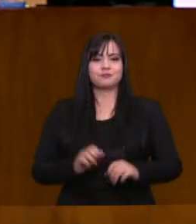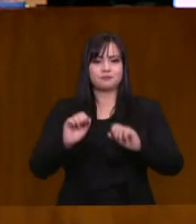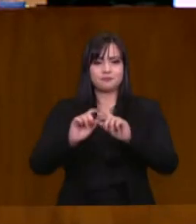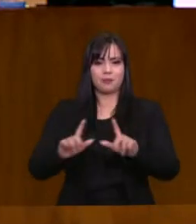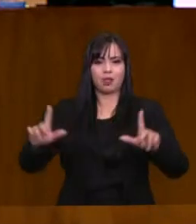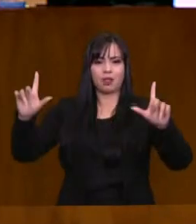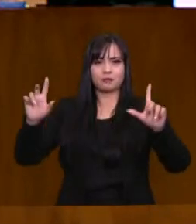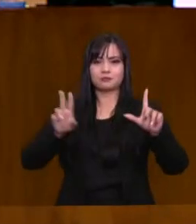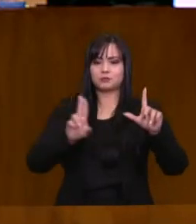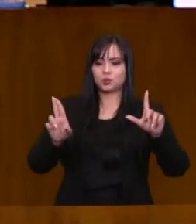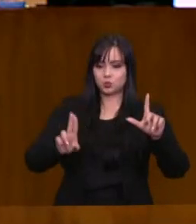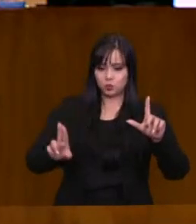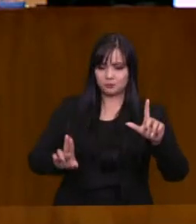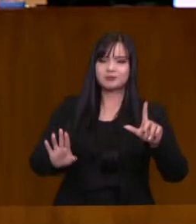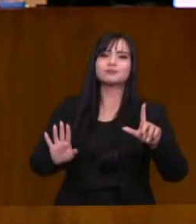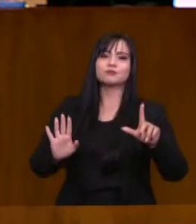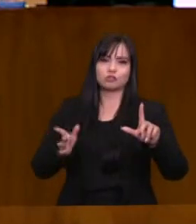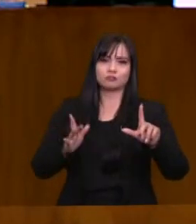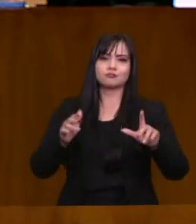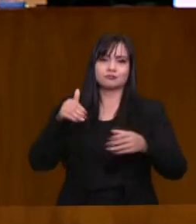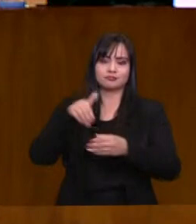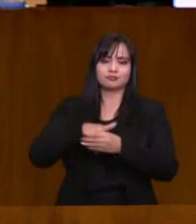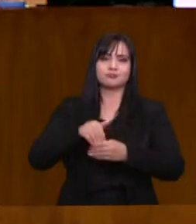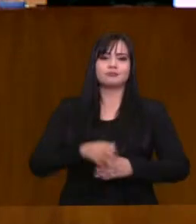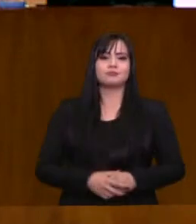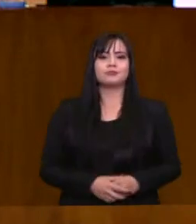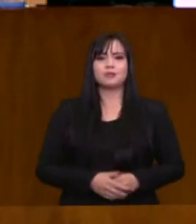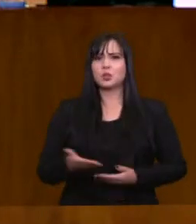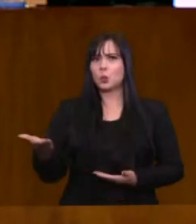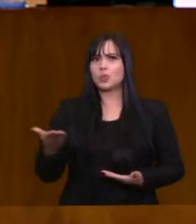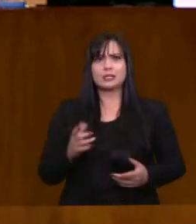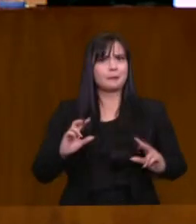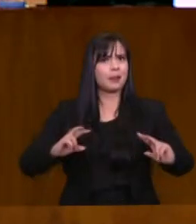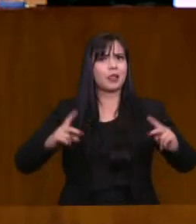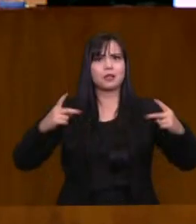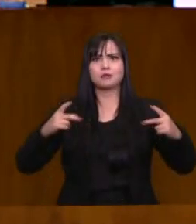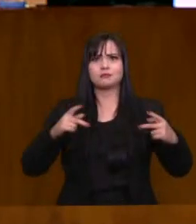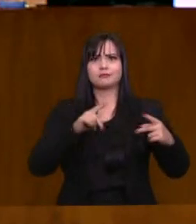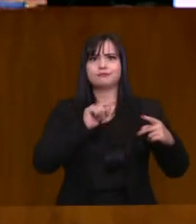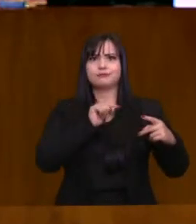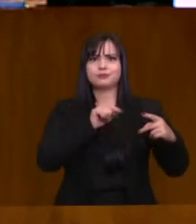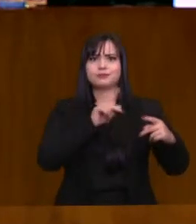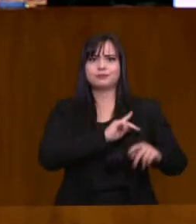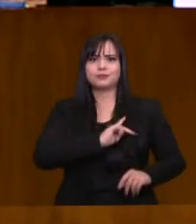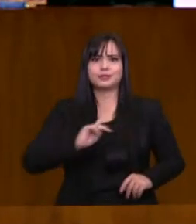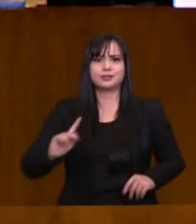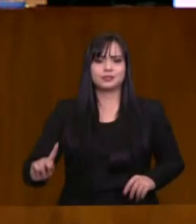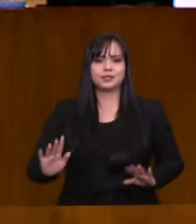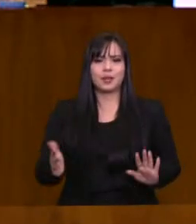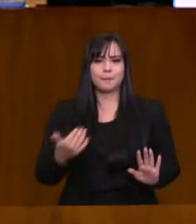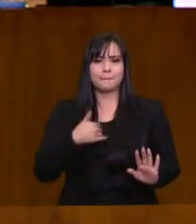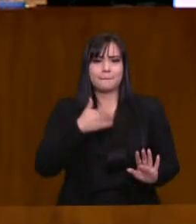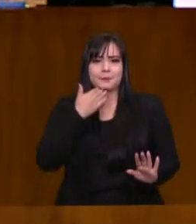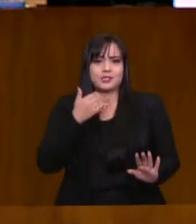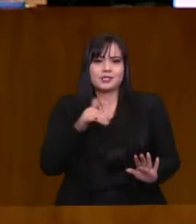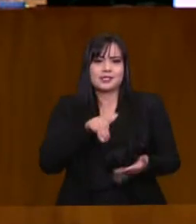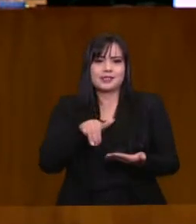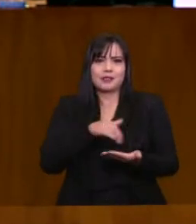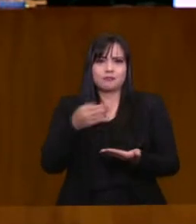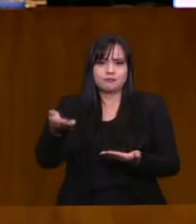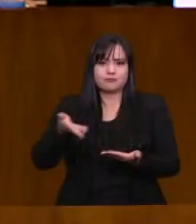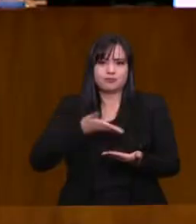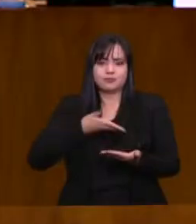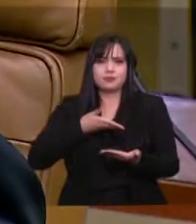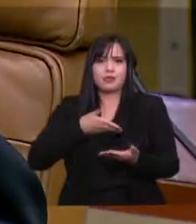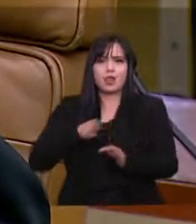aparece nos nomes eu não recebi link presidente estou pedindo a secretária que nos